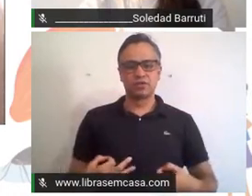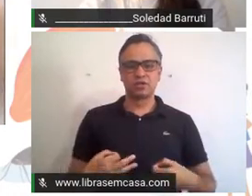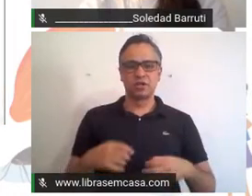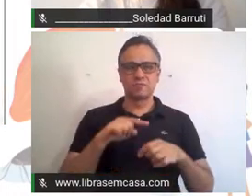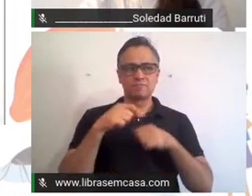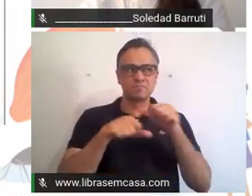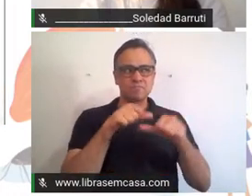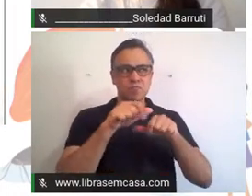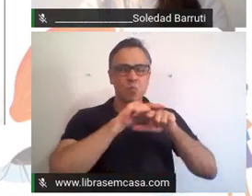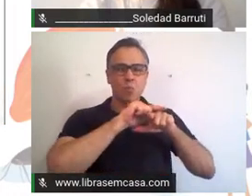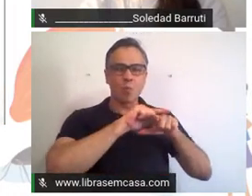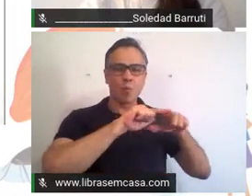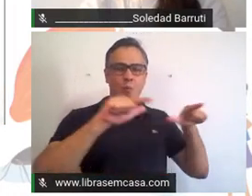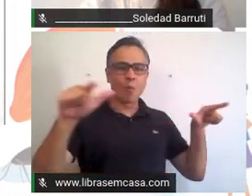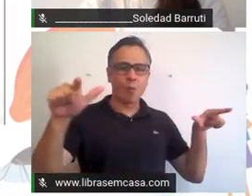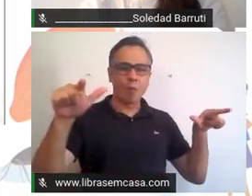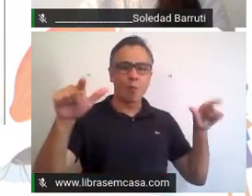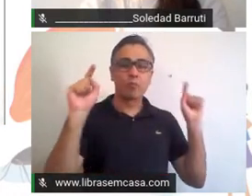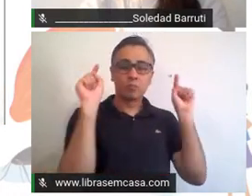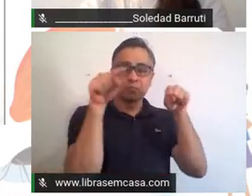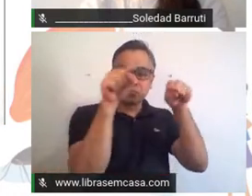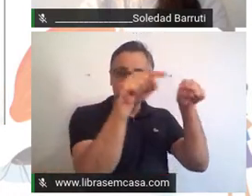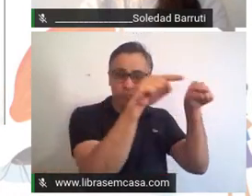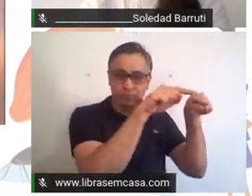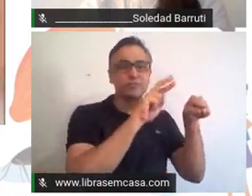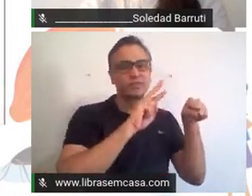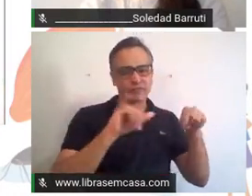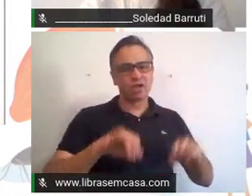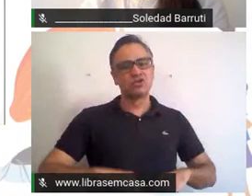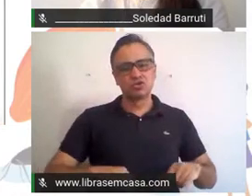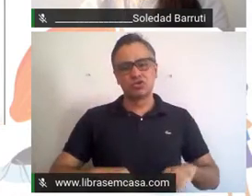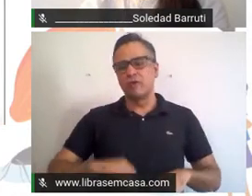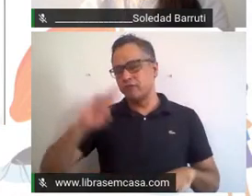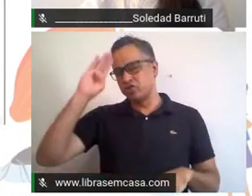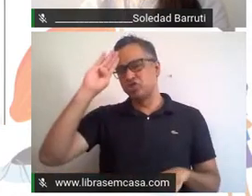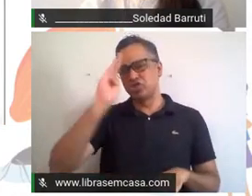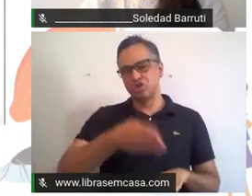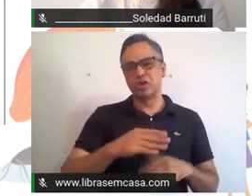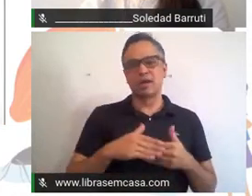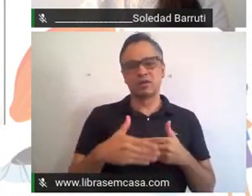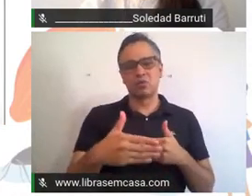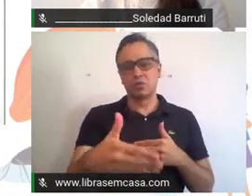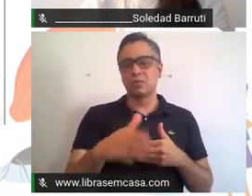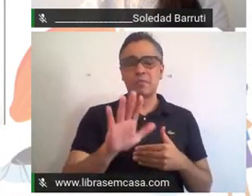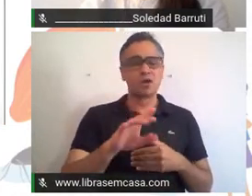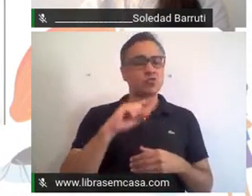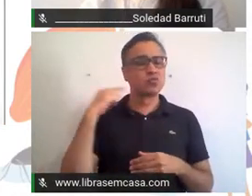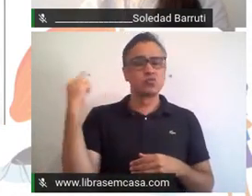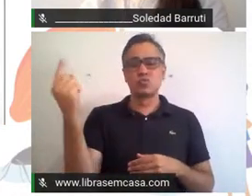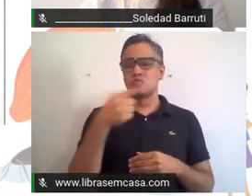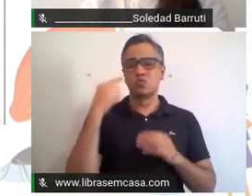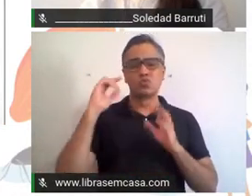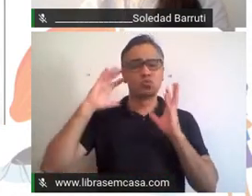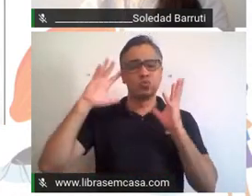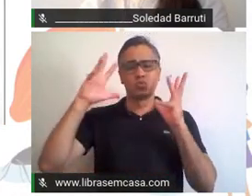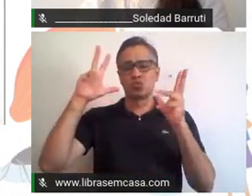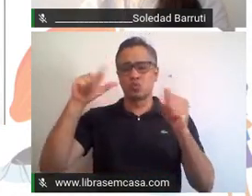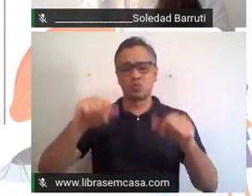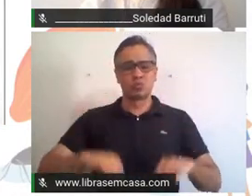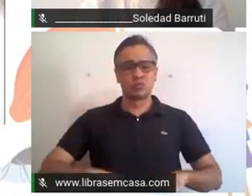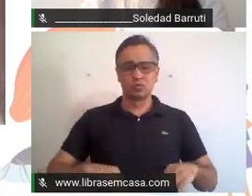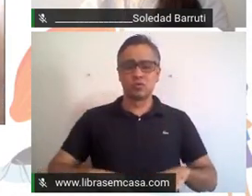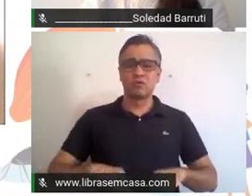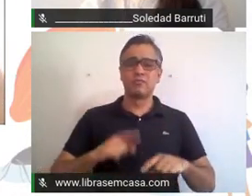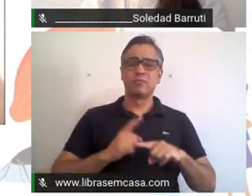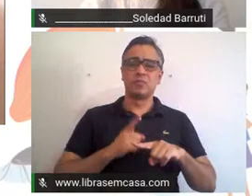árida, é lógico que quem está lá vai sofrer as consequências diretas, mas, na verdade, sofremos todos, né? Quando o planeta está em